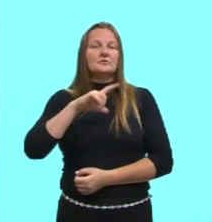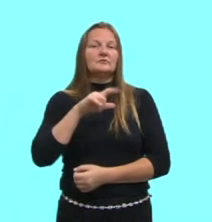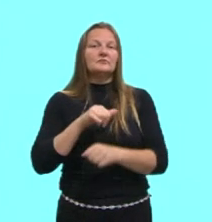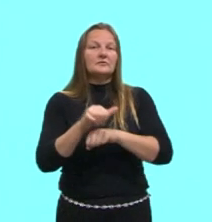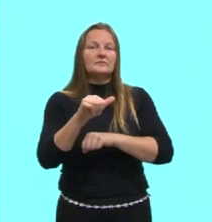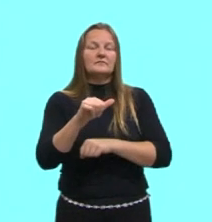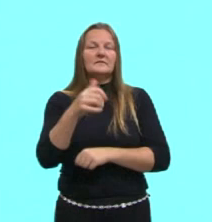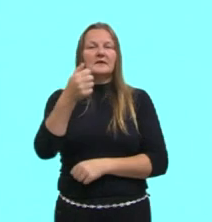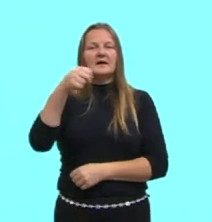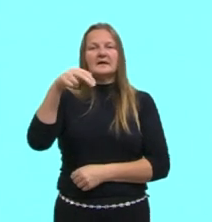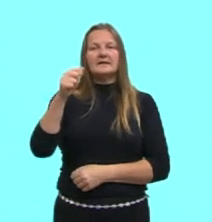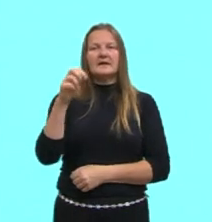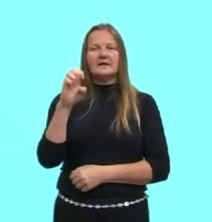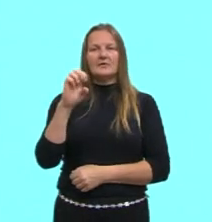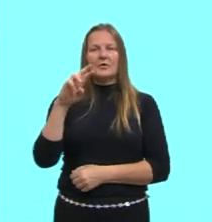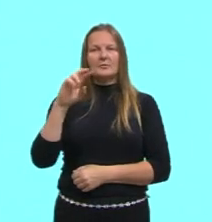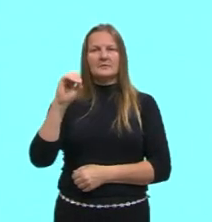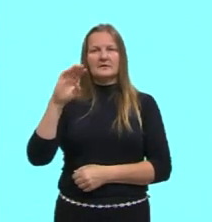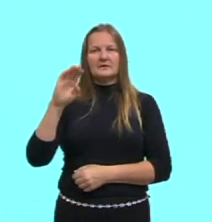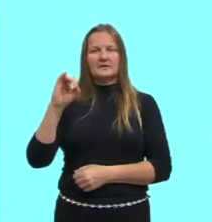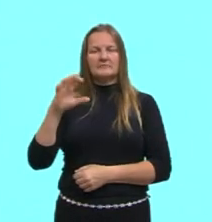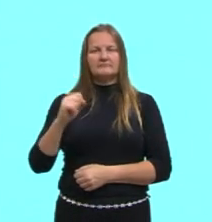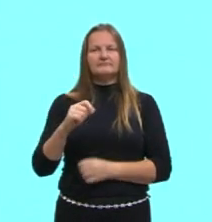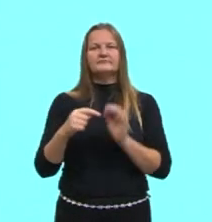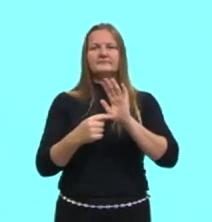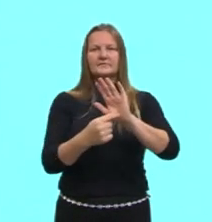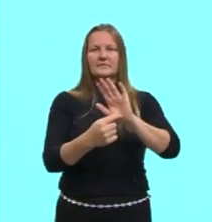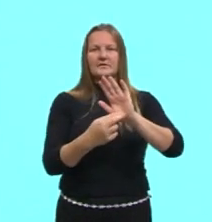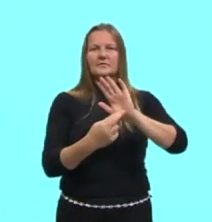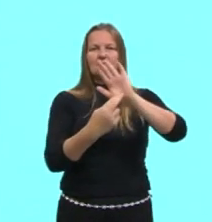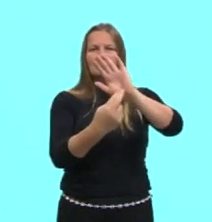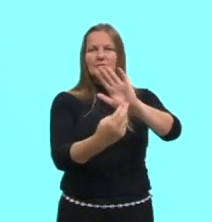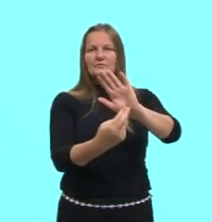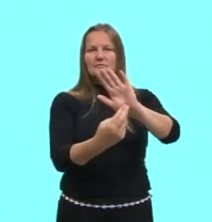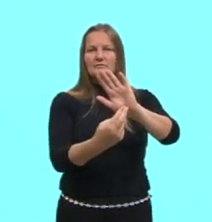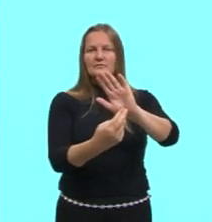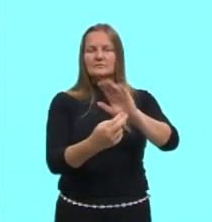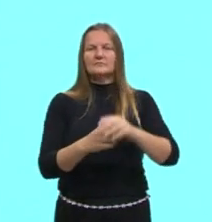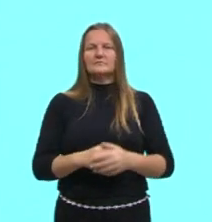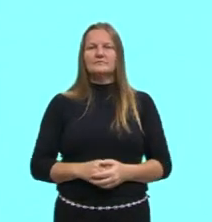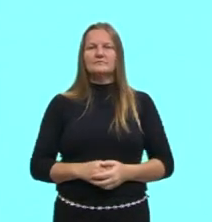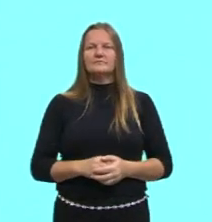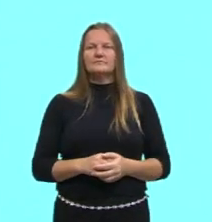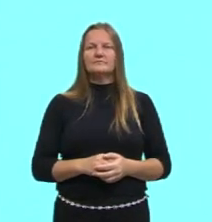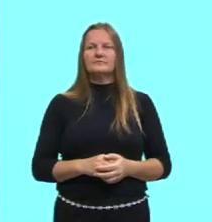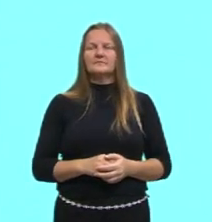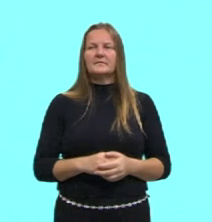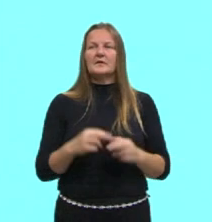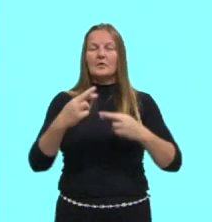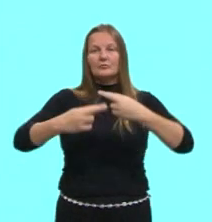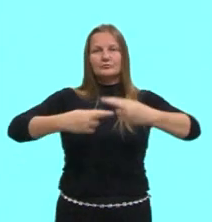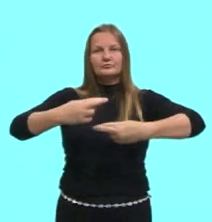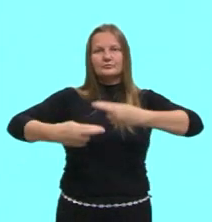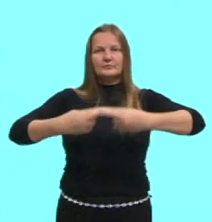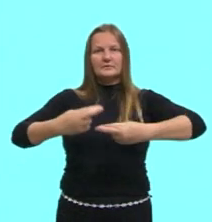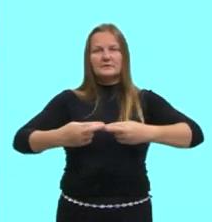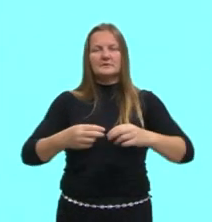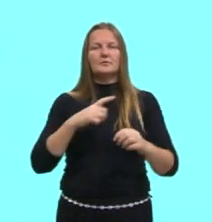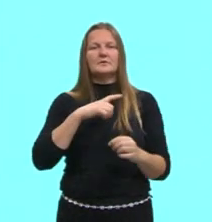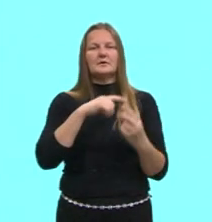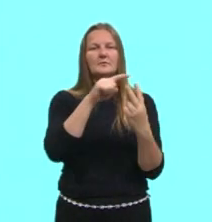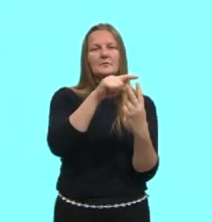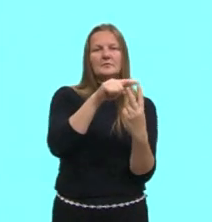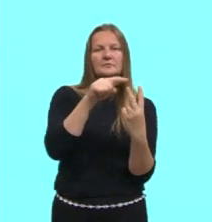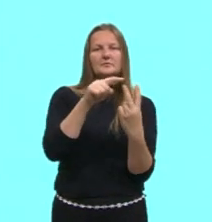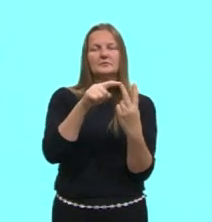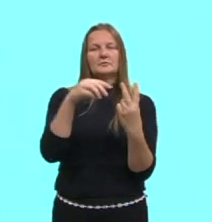na aeróbia conforme representação esquemática simplificada E aí Traz a reação né tem o polímeros